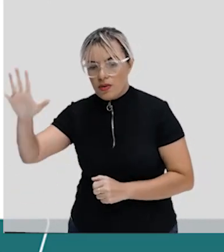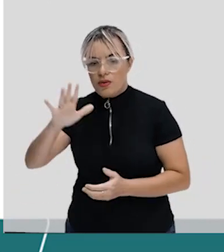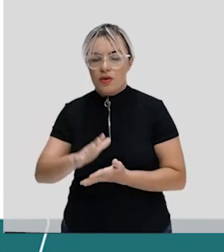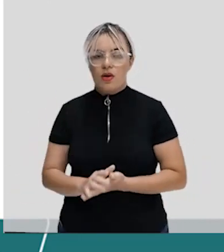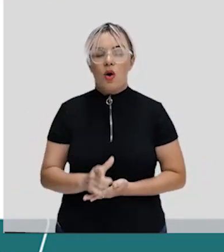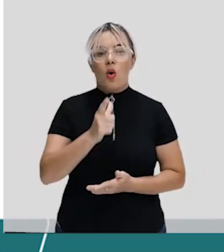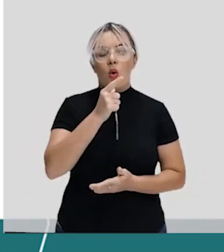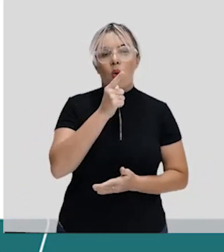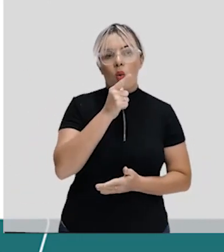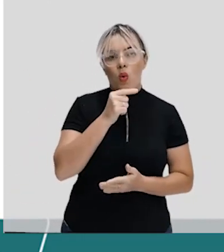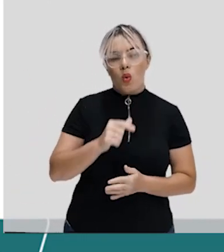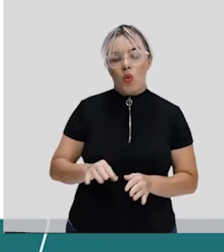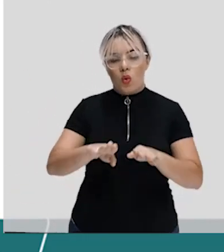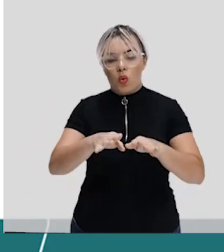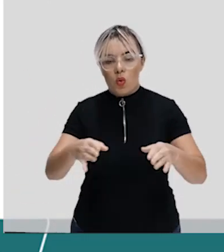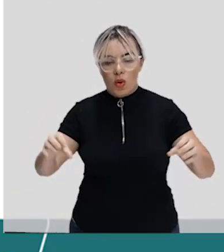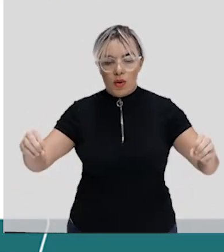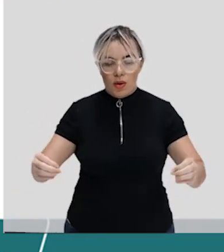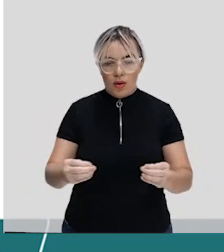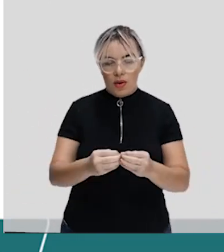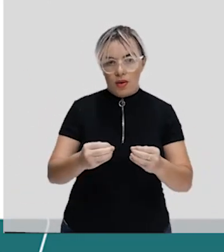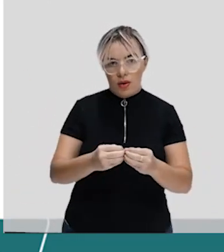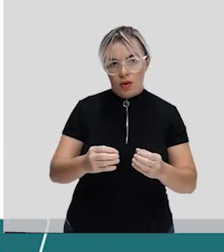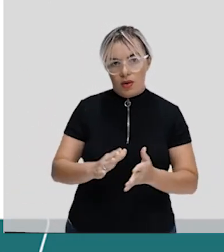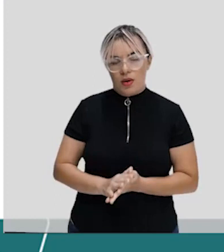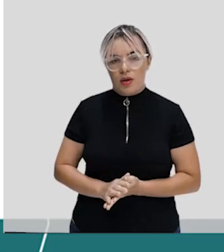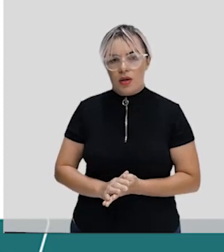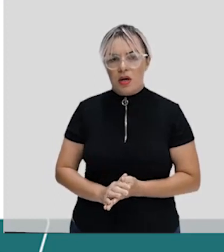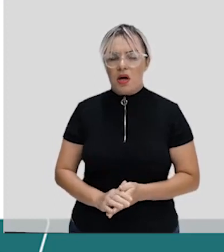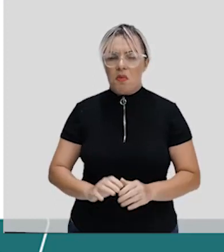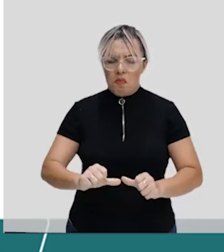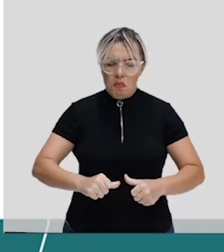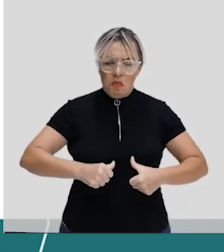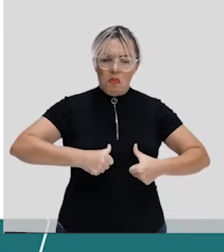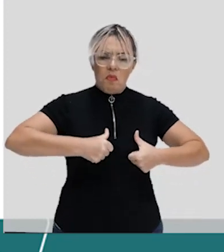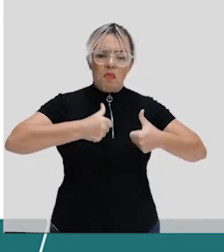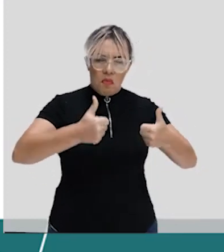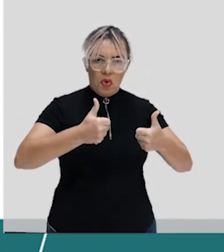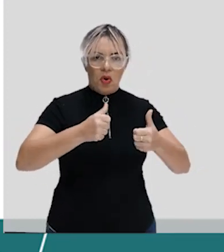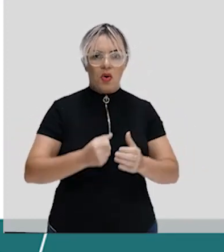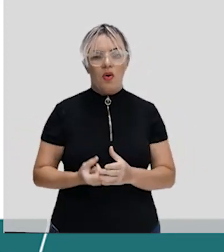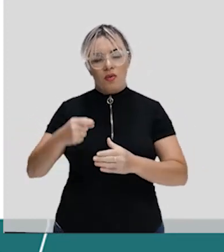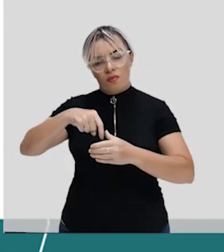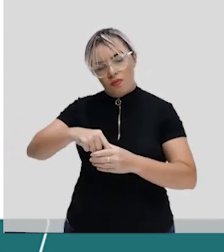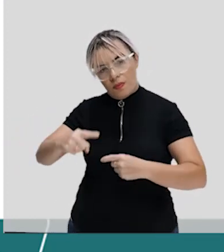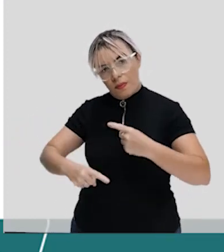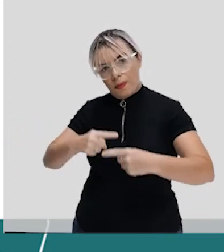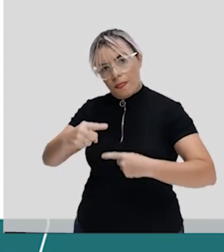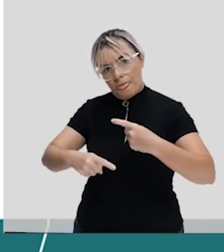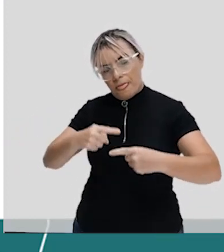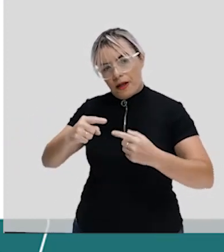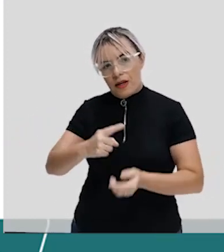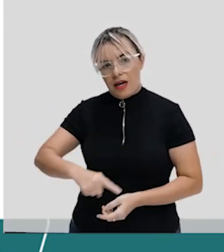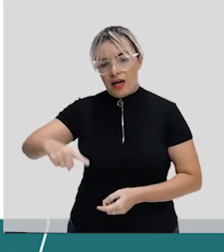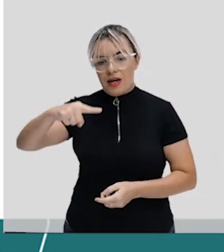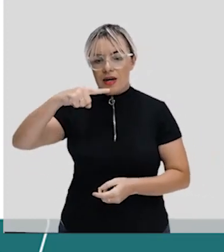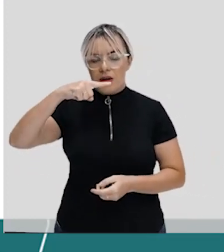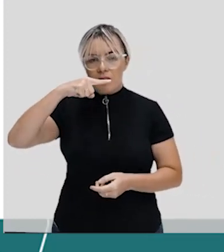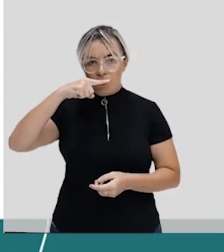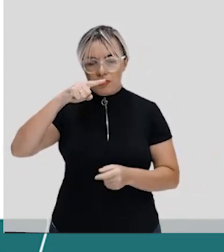litoral nordestino tinha condições geoclimáticas favoráveis. A cana que já era cultivada pelos